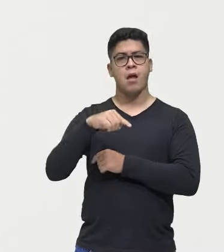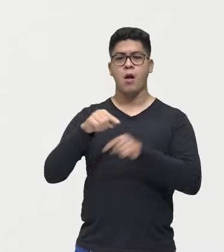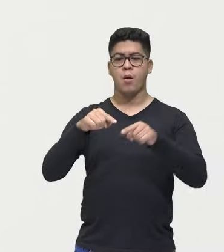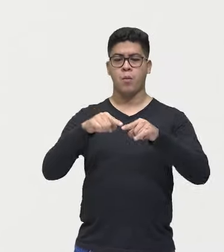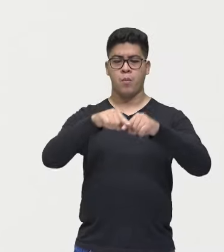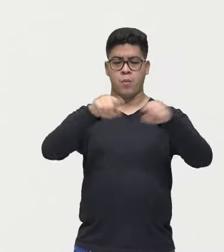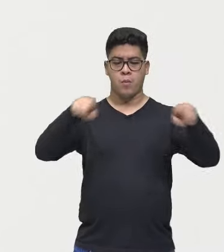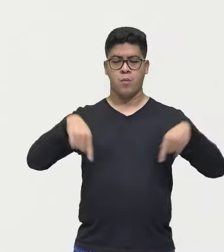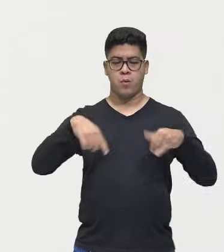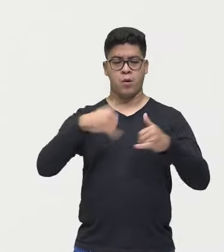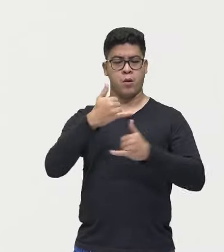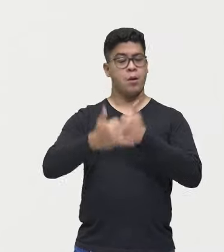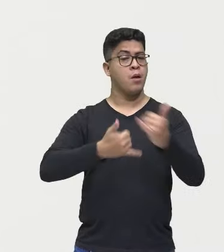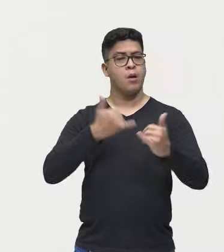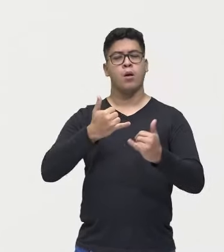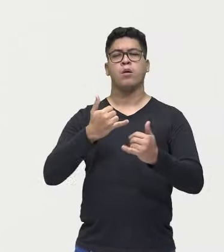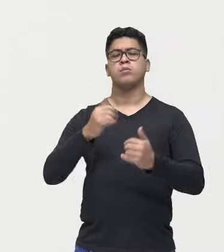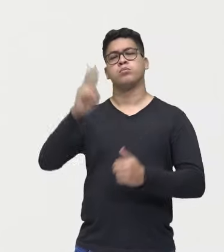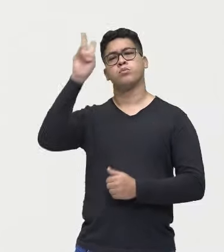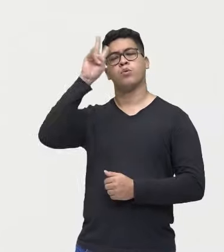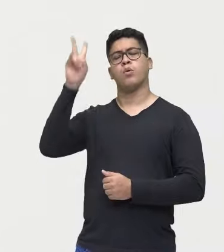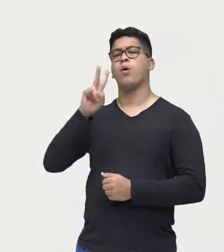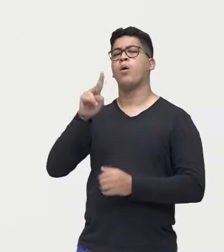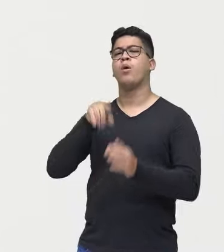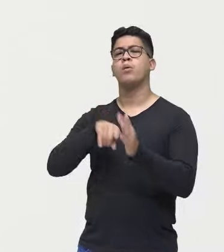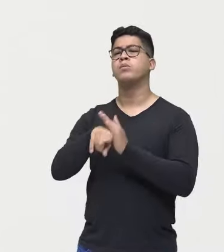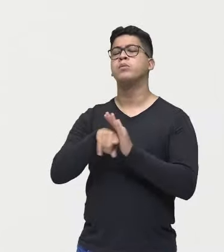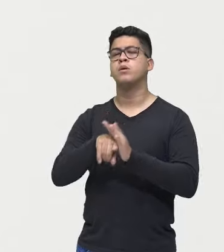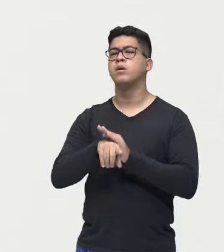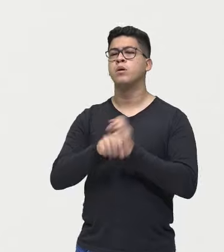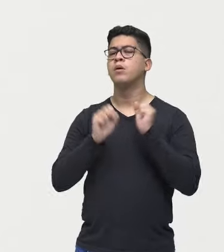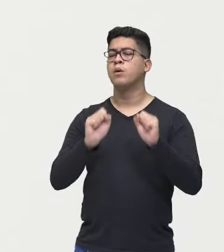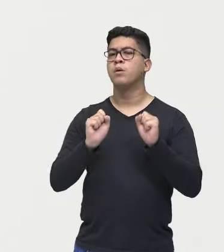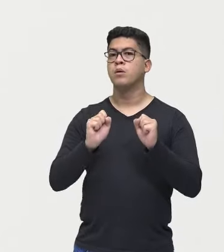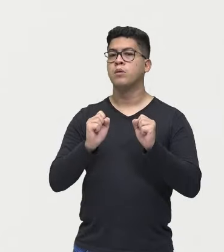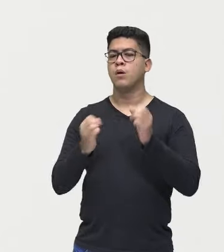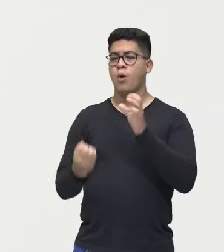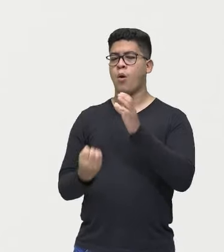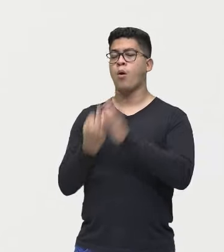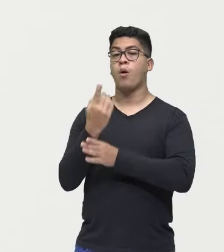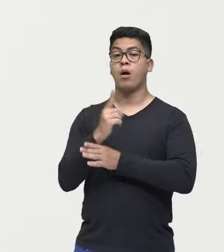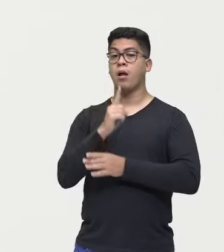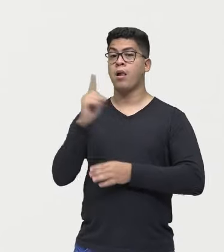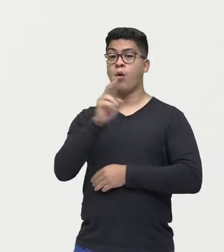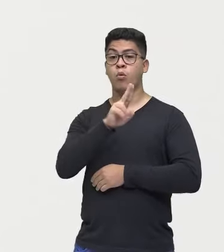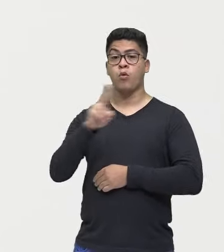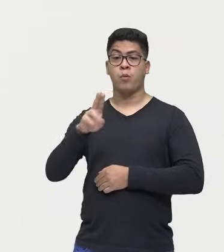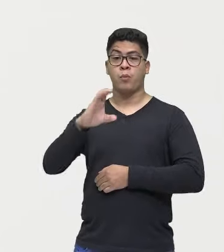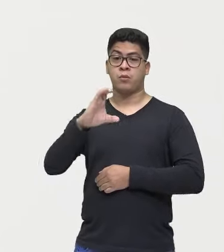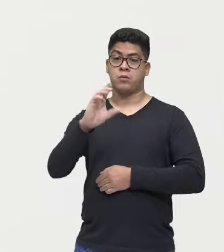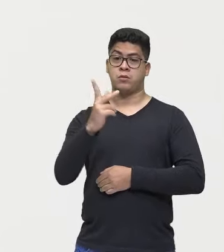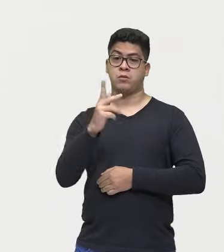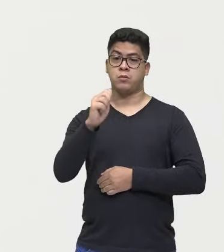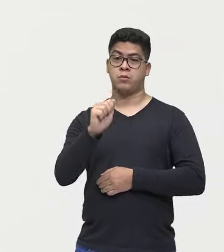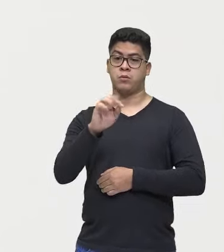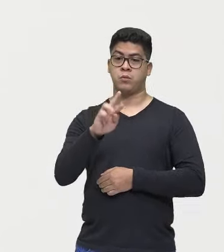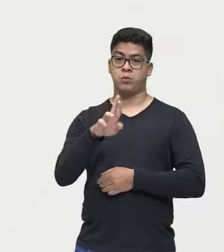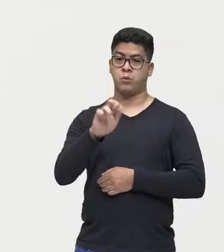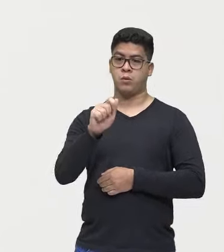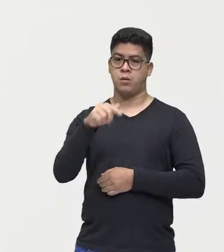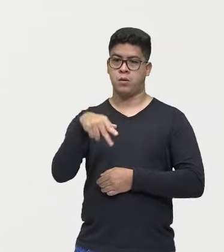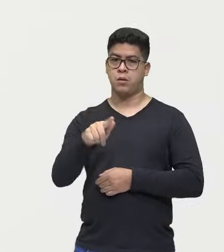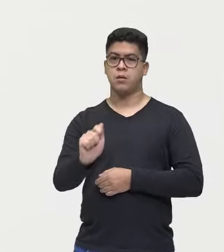os historiadores, se originou de um jogo hindu antigo chamado de chaturanga. O tabuleiro é composto por